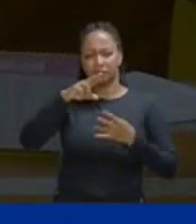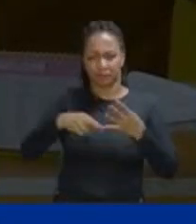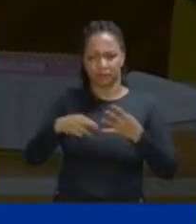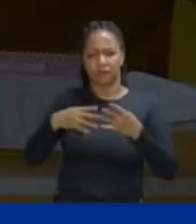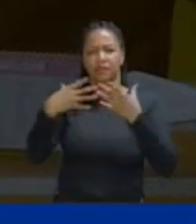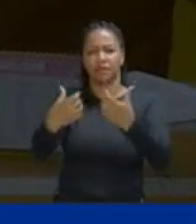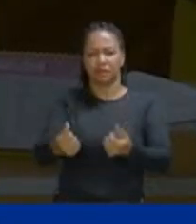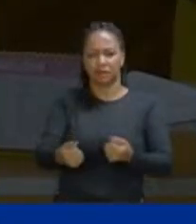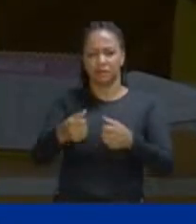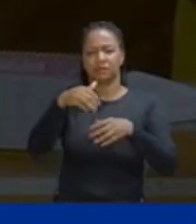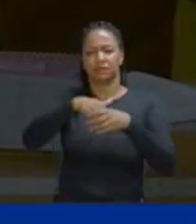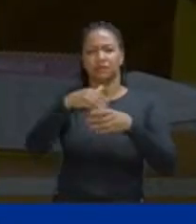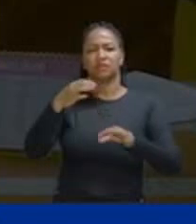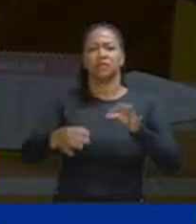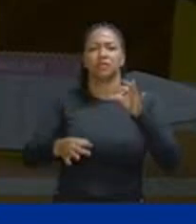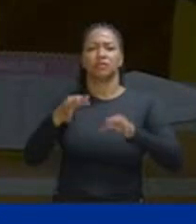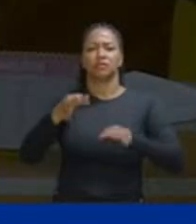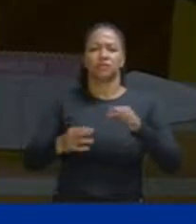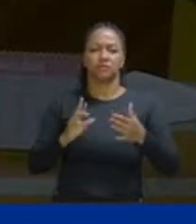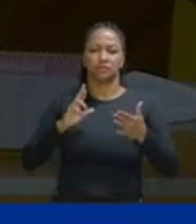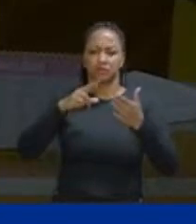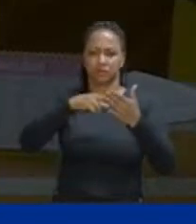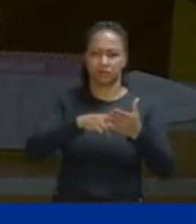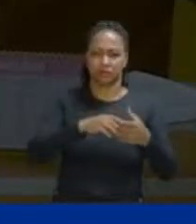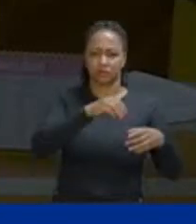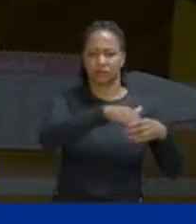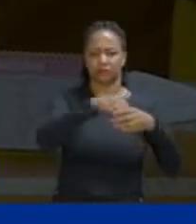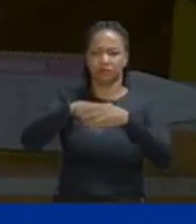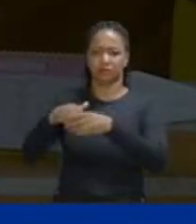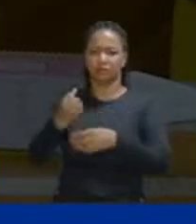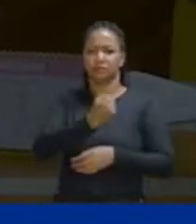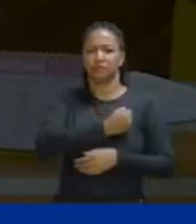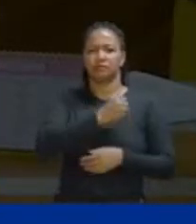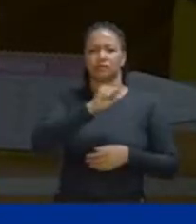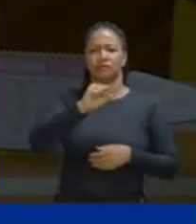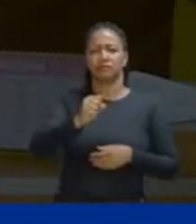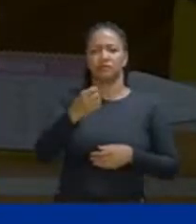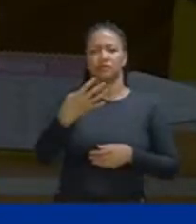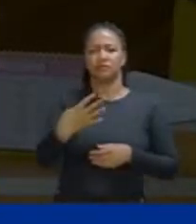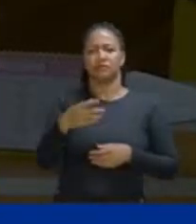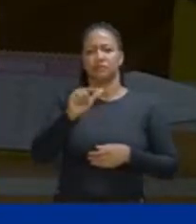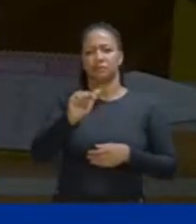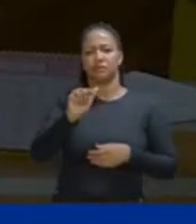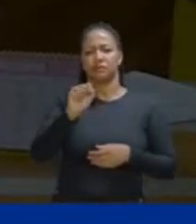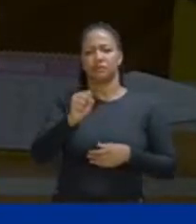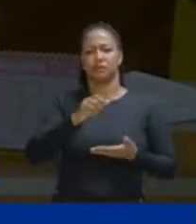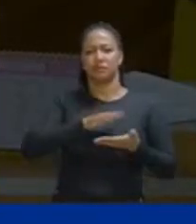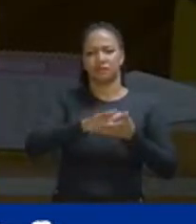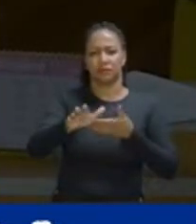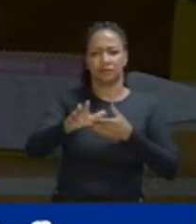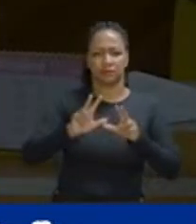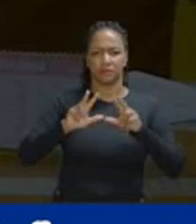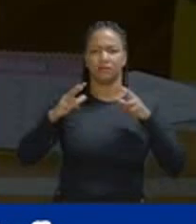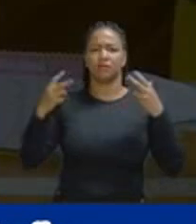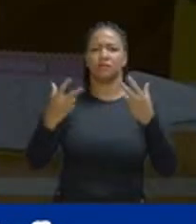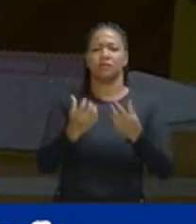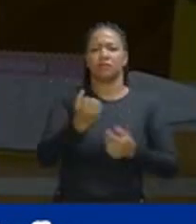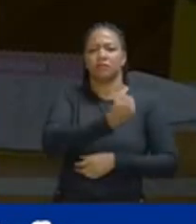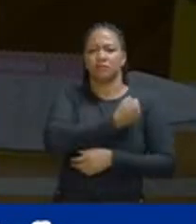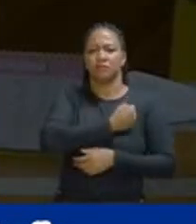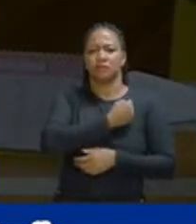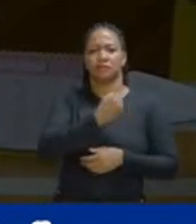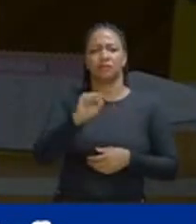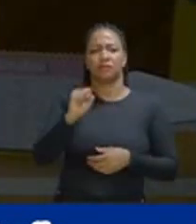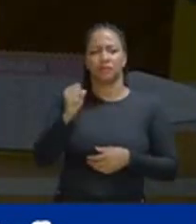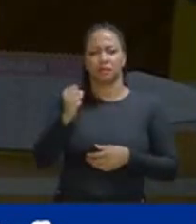deu-lhe provimentos, termo de voto do juiz relator. Acórdão número 8478, publicado em sessão. Número 8 da